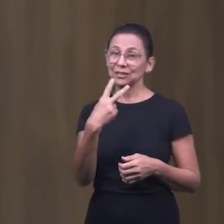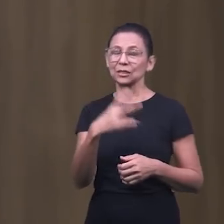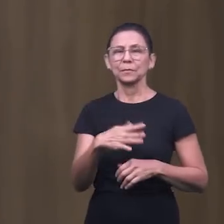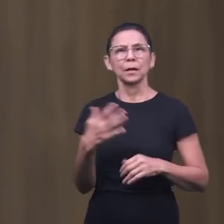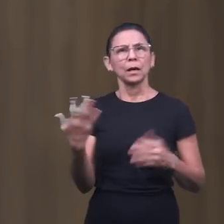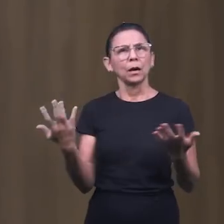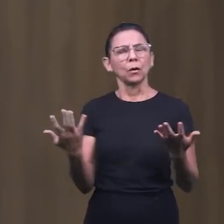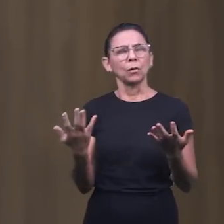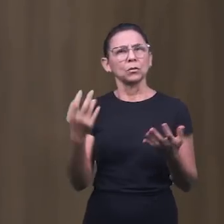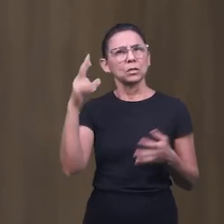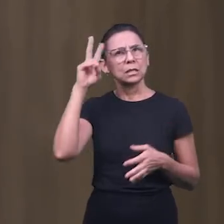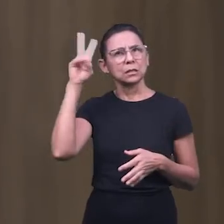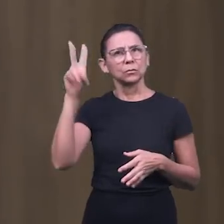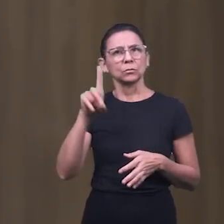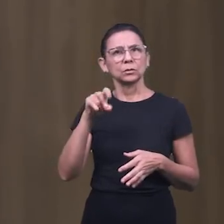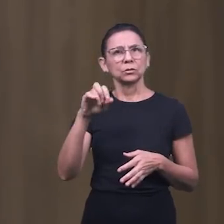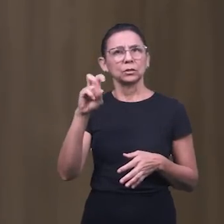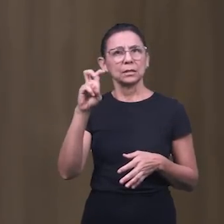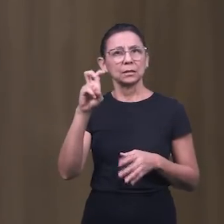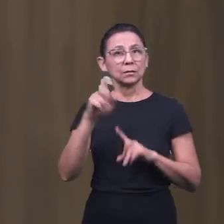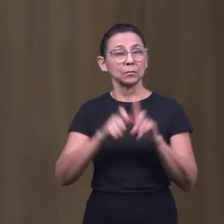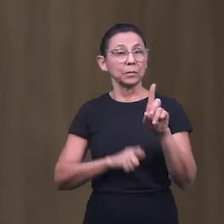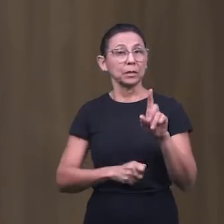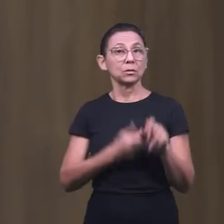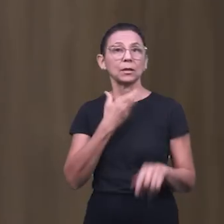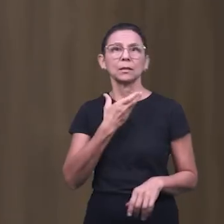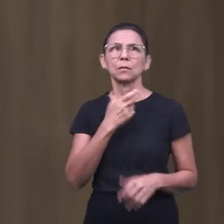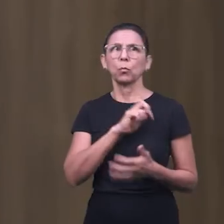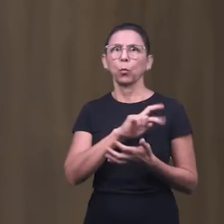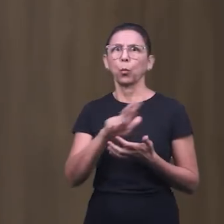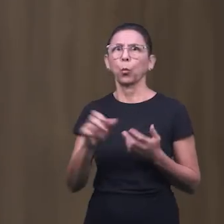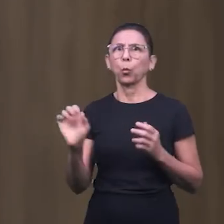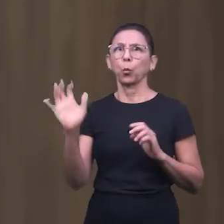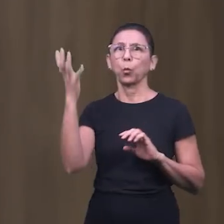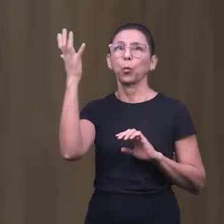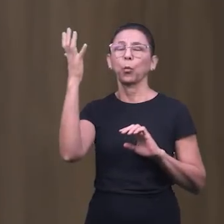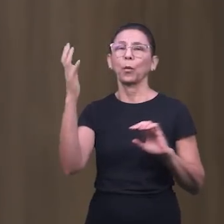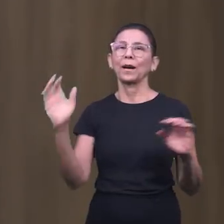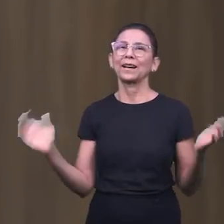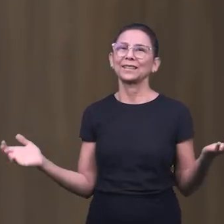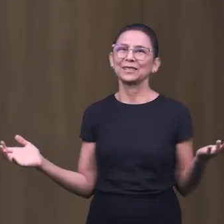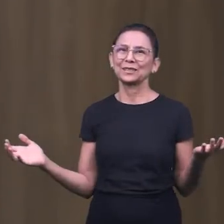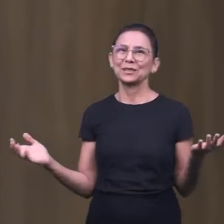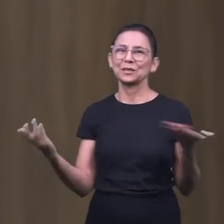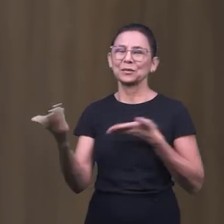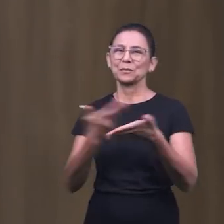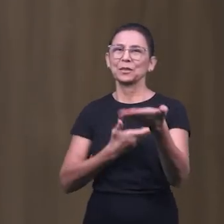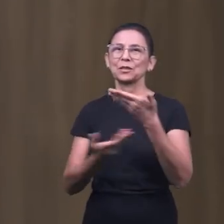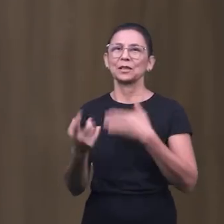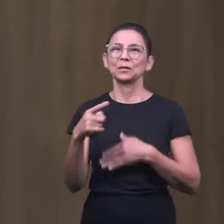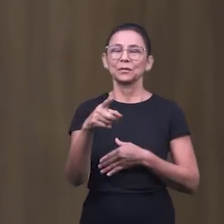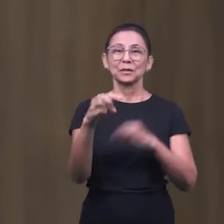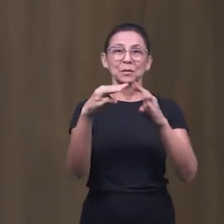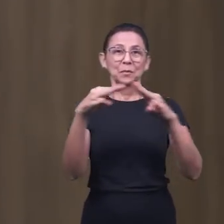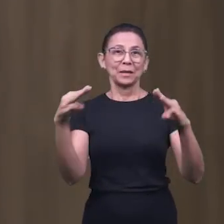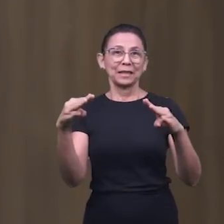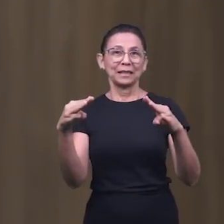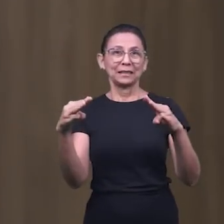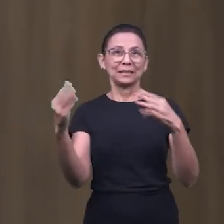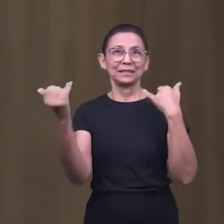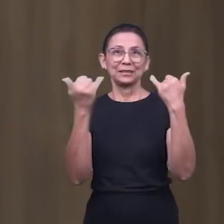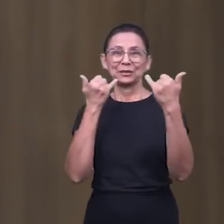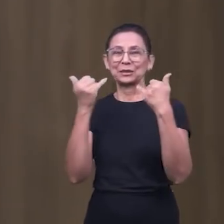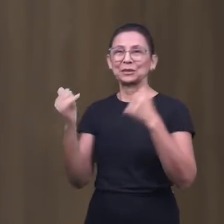conosco. Hoje é segunda-feira, dia 5 de dezembro, e temos muitos eventos para compartilhar com você no